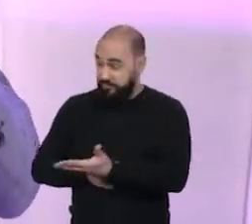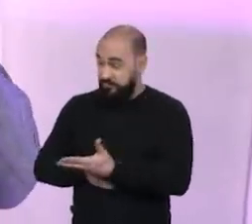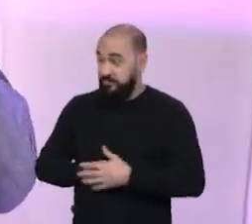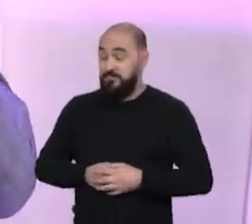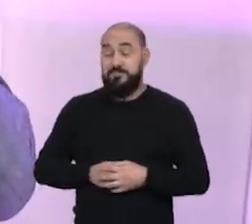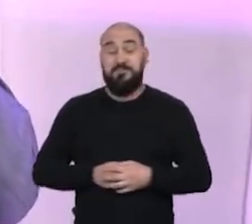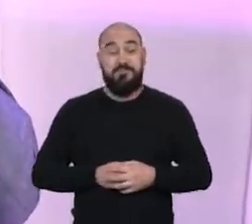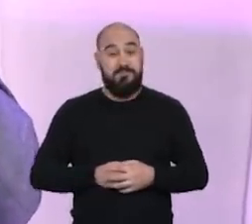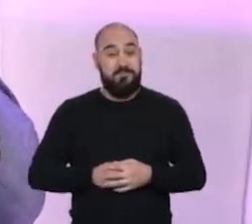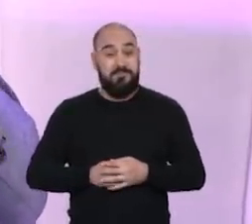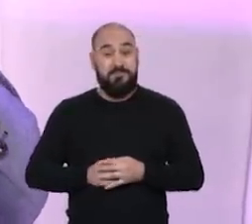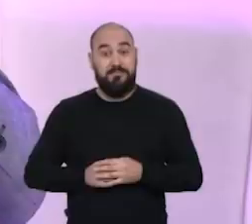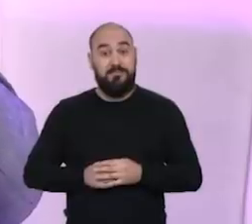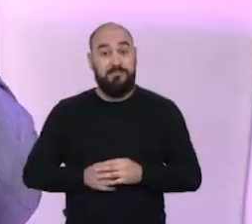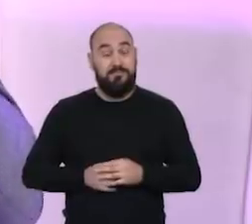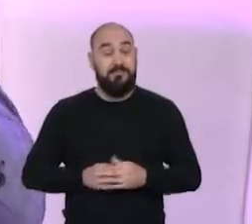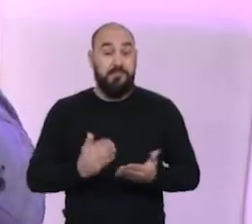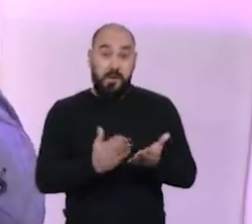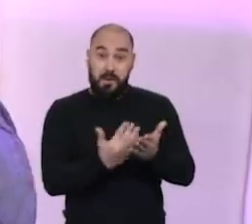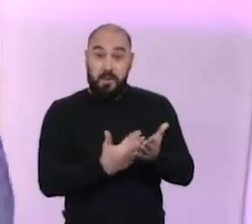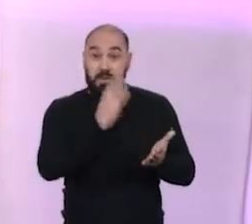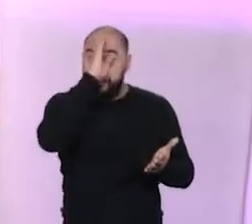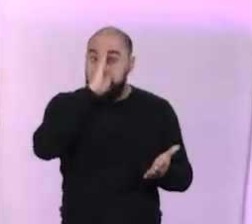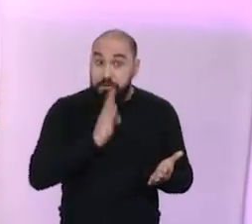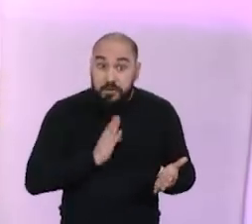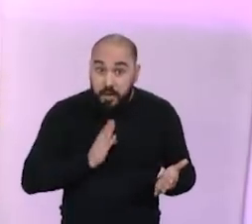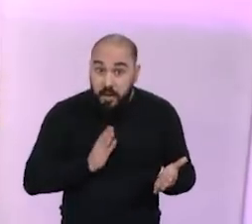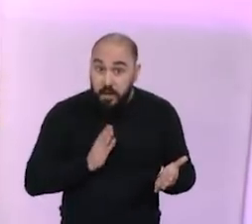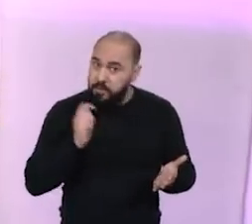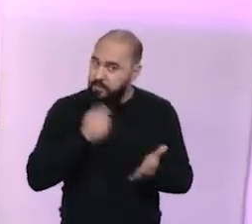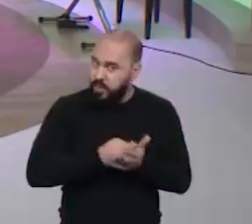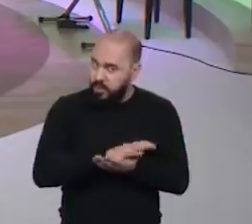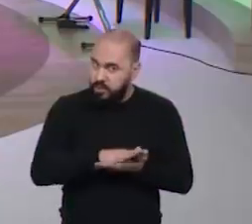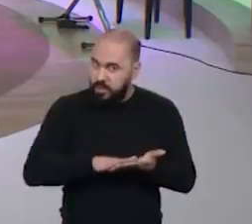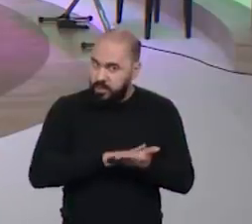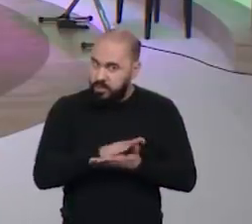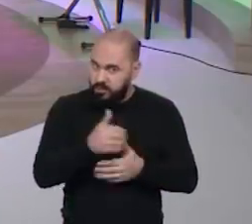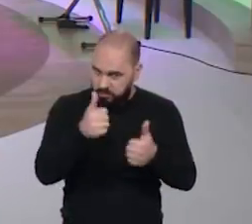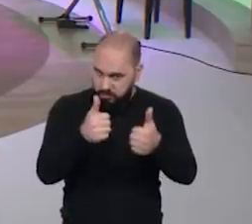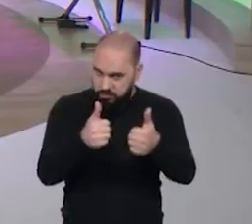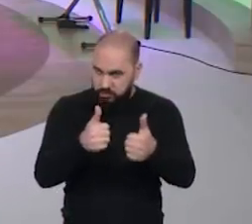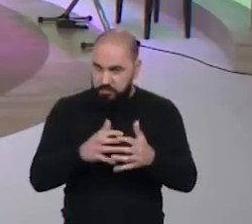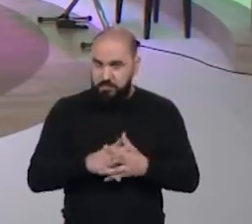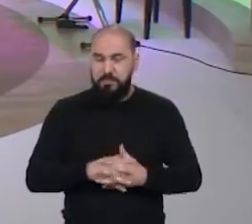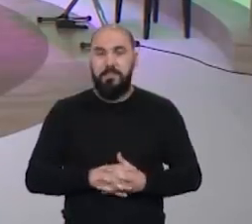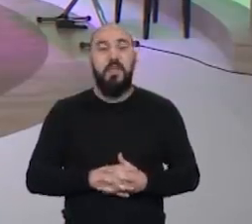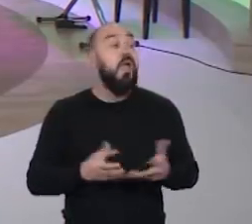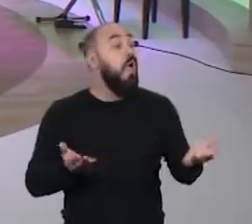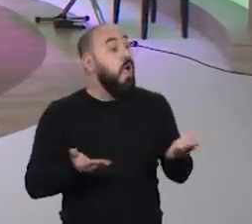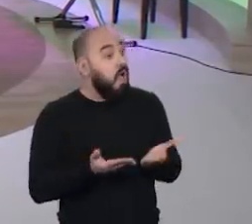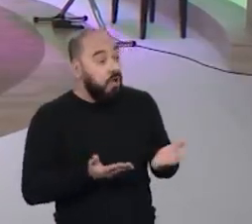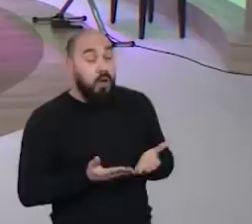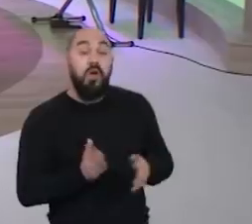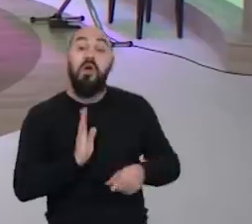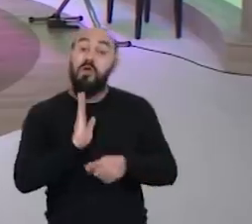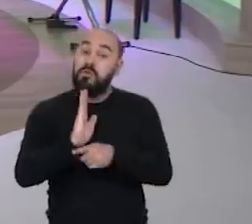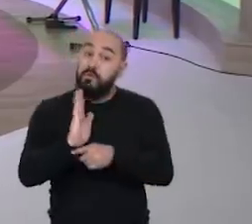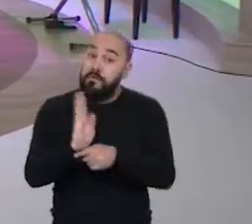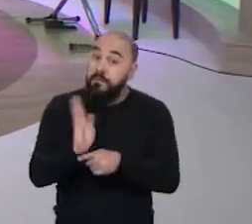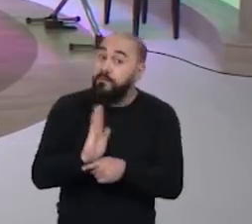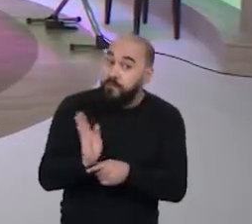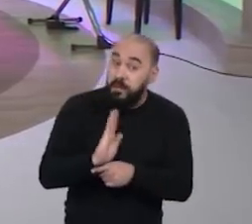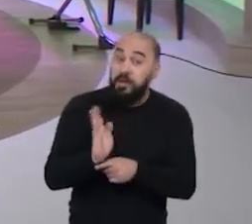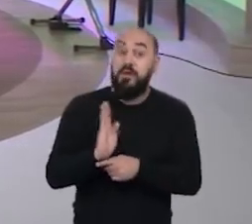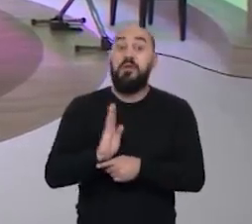0-12-21-27-3121. Lembrando que a nossa revista é de graça. Agora, Carol, segue a nossa série, quarto capítulo hoje. É uma